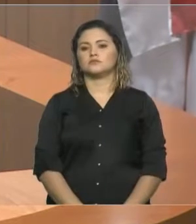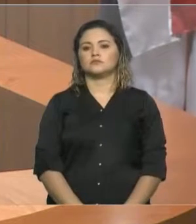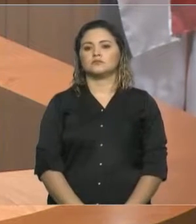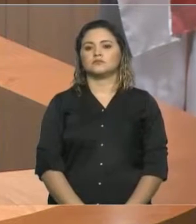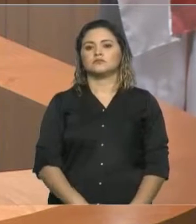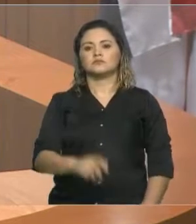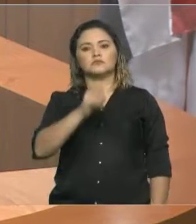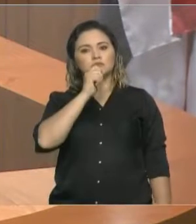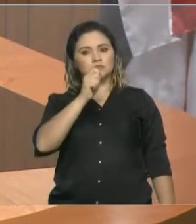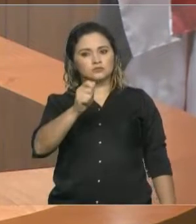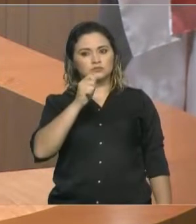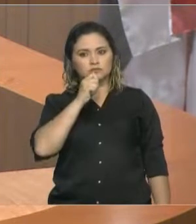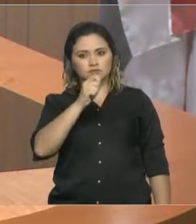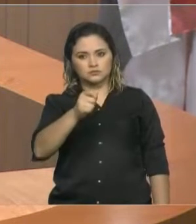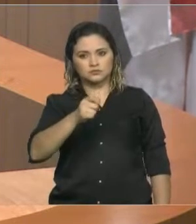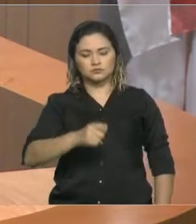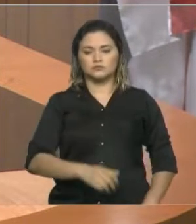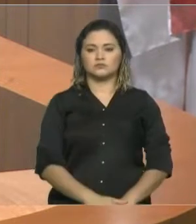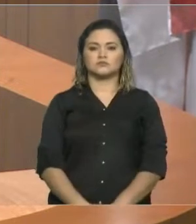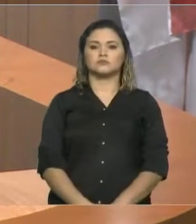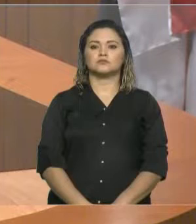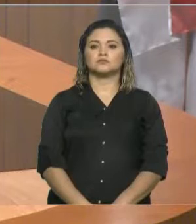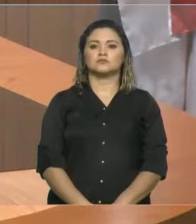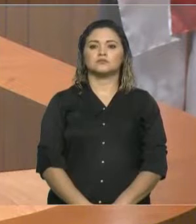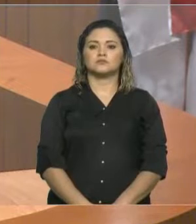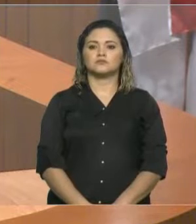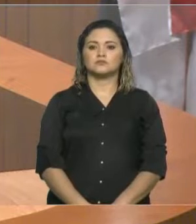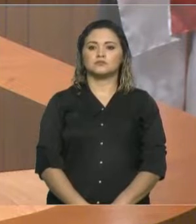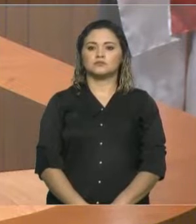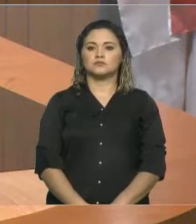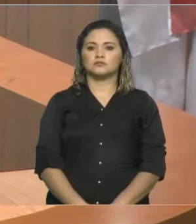galeria. Senhora presidente,